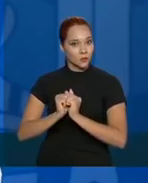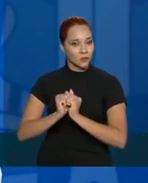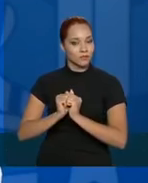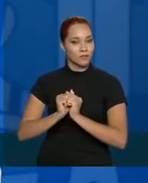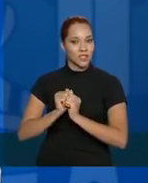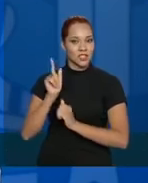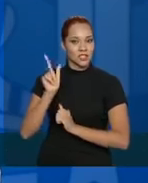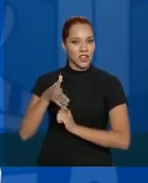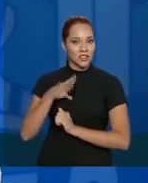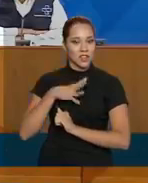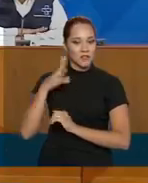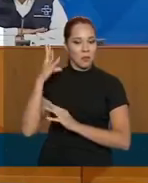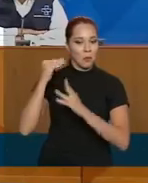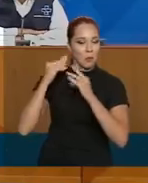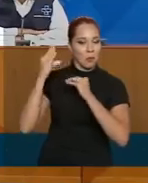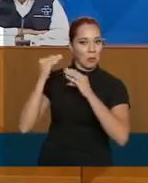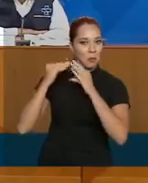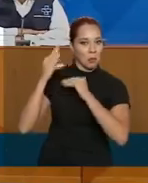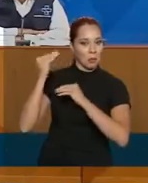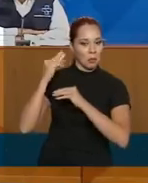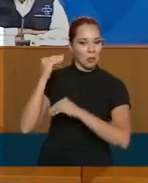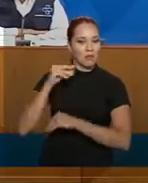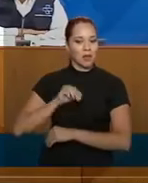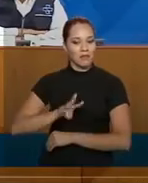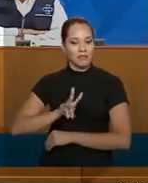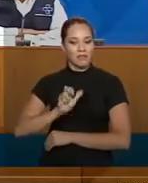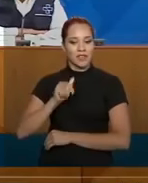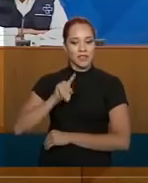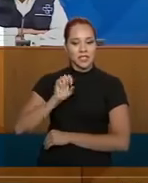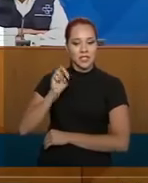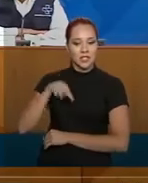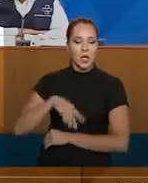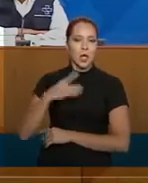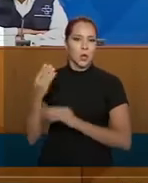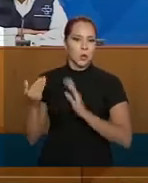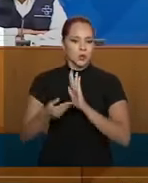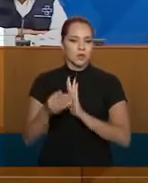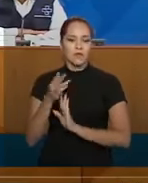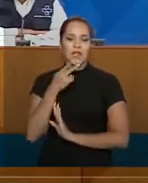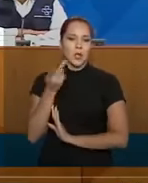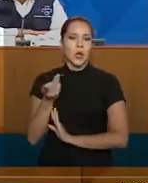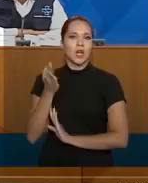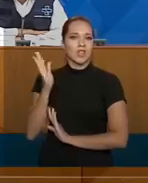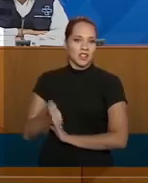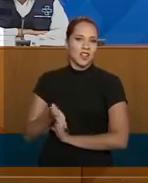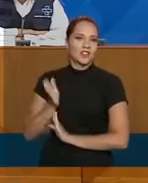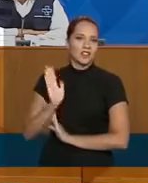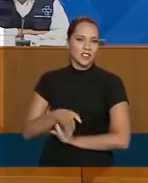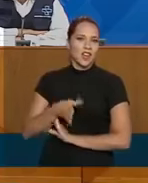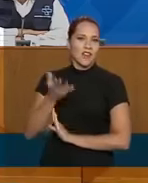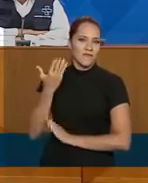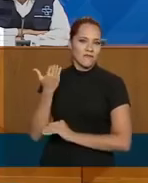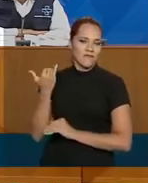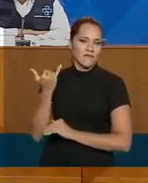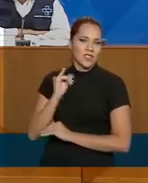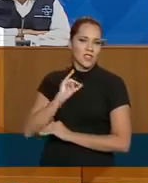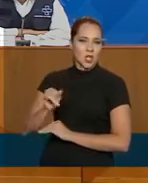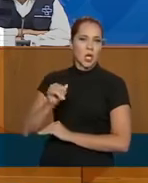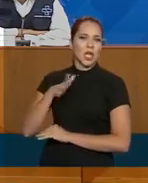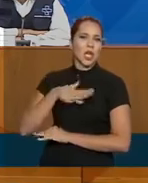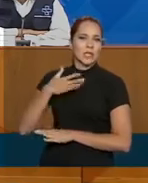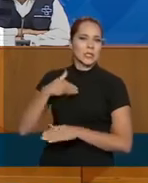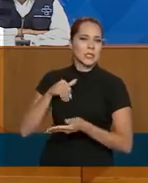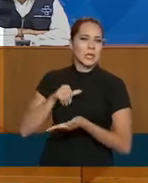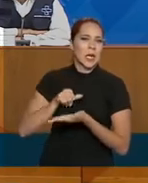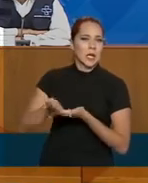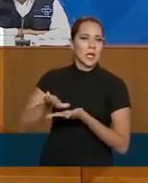Muito ruído por causa do Wanderson, por conta de toda essa ambiência, o Wanderson falou, já mandou lá para o setor dele, falando que ia sair,